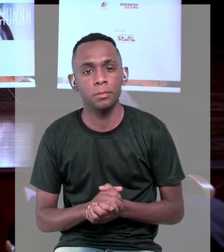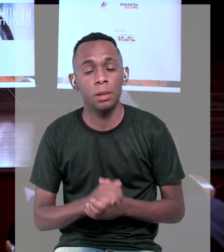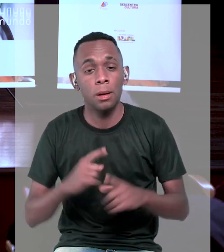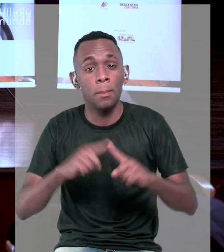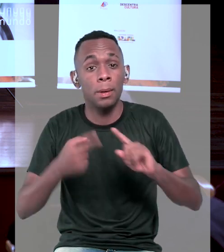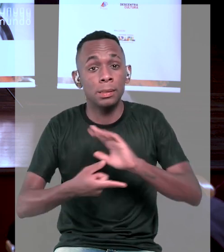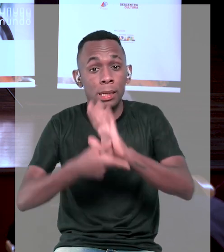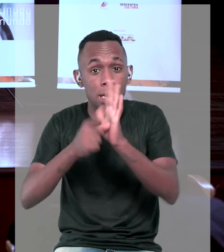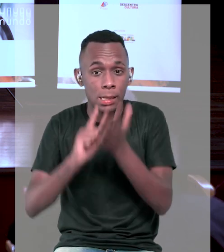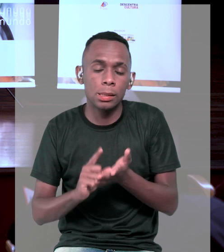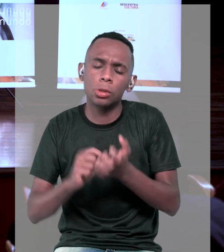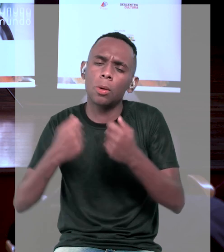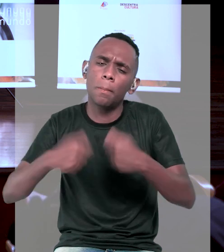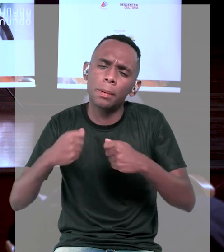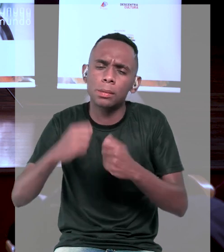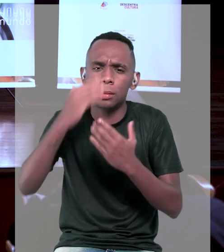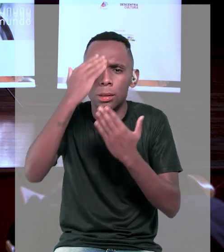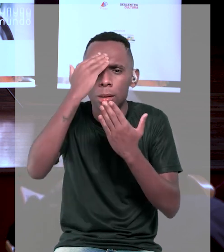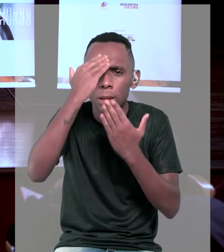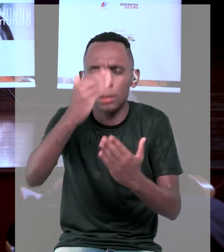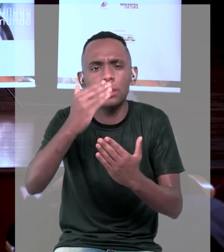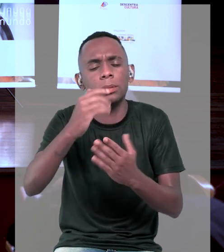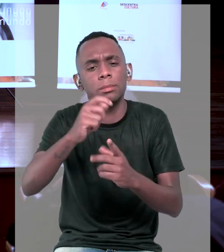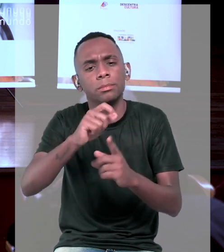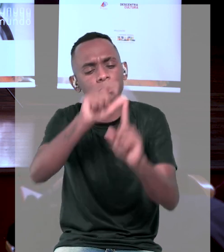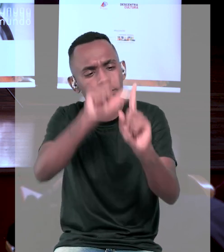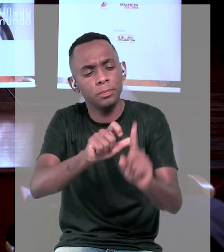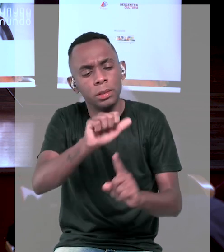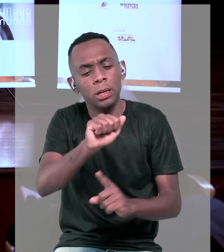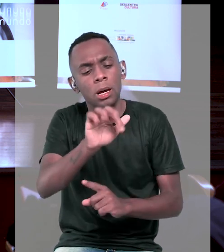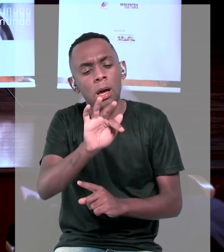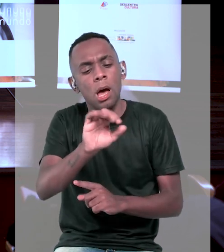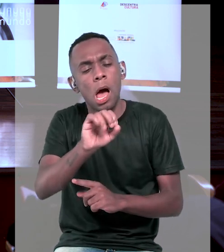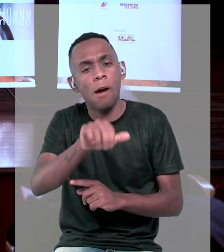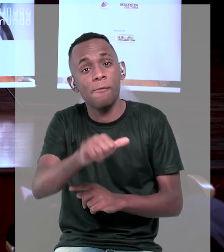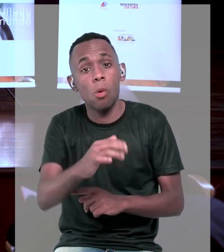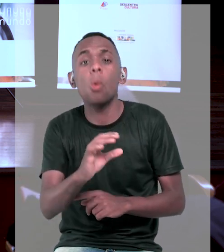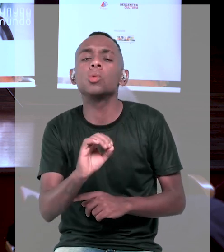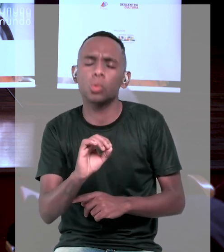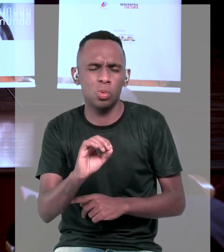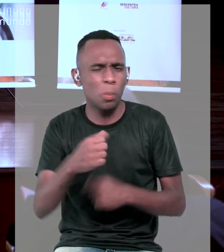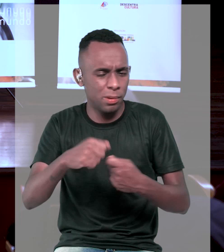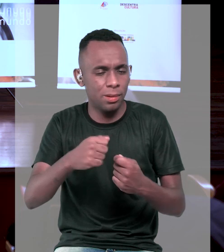Antes, eu preciso agradecer ao Afonso. É claro que eu não preciso falar bem do Afonso para